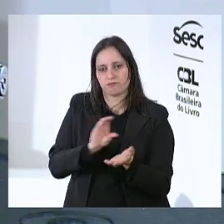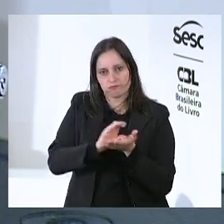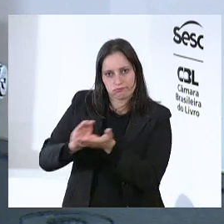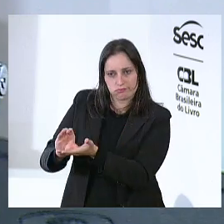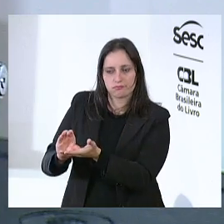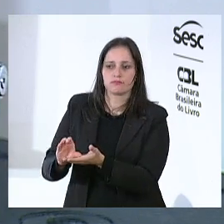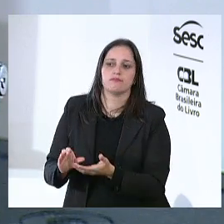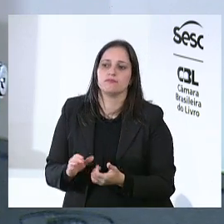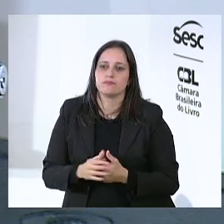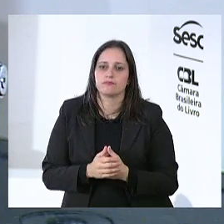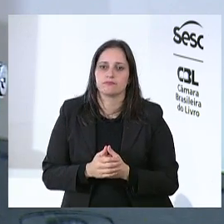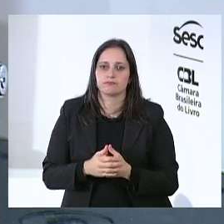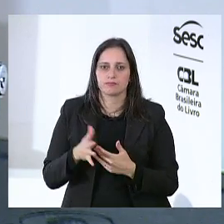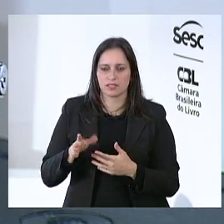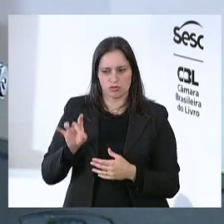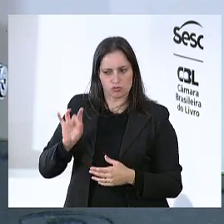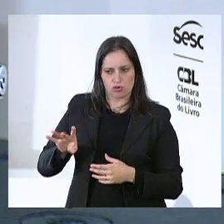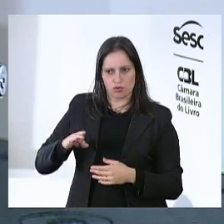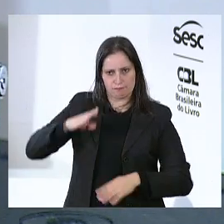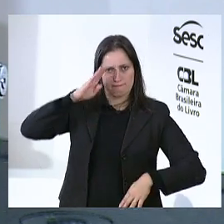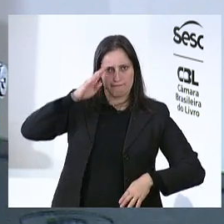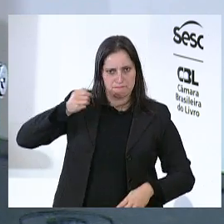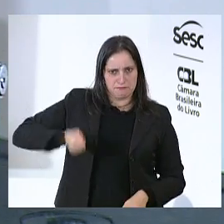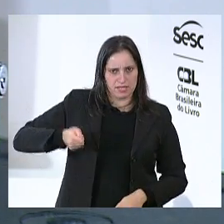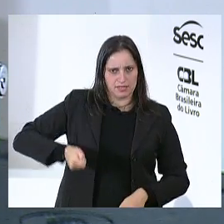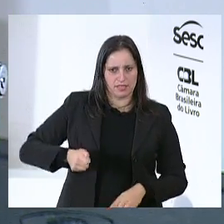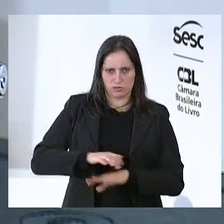É muito mais do que militar, né?